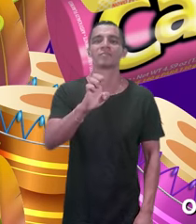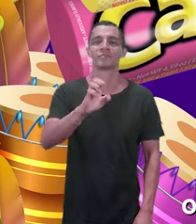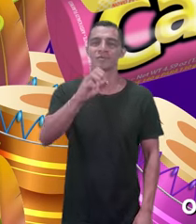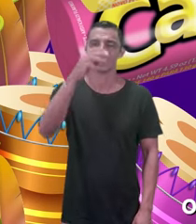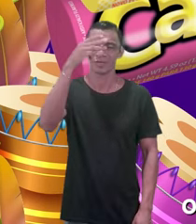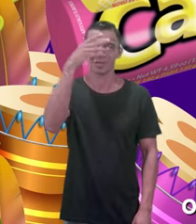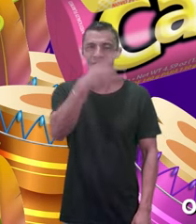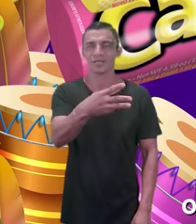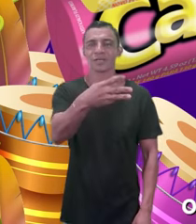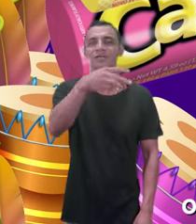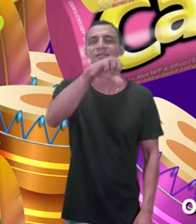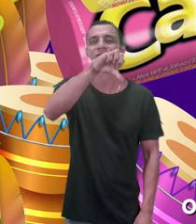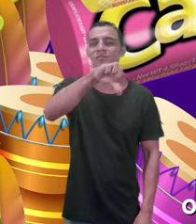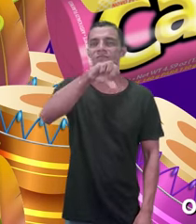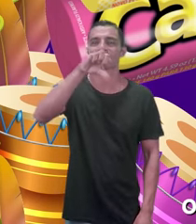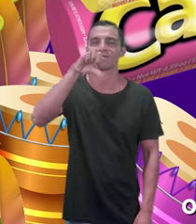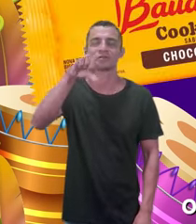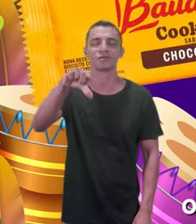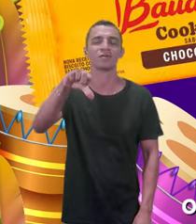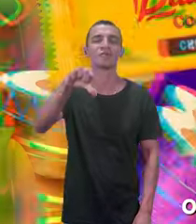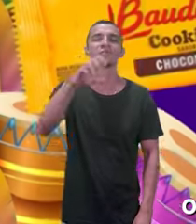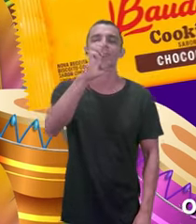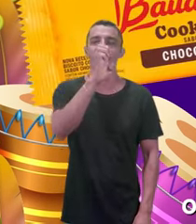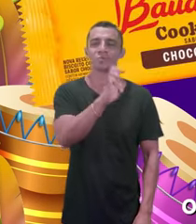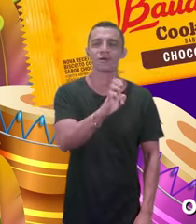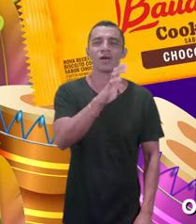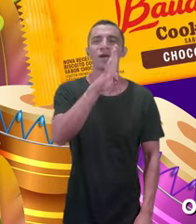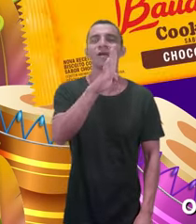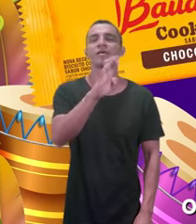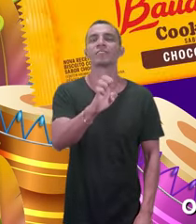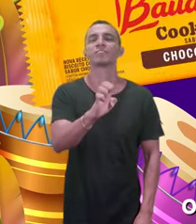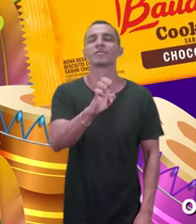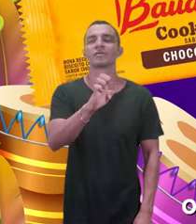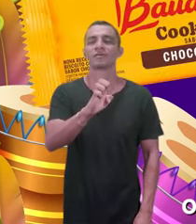Cartoon, R$ 1,89 no app. Cookies Balduco,